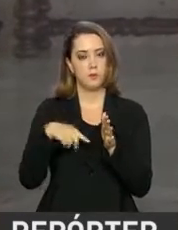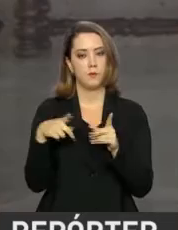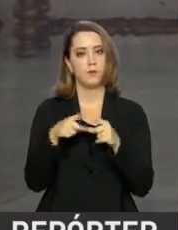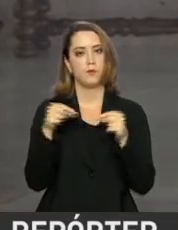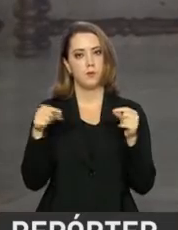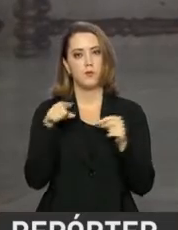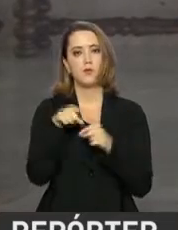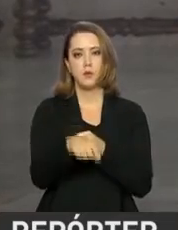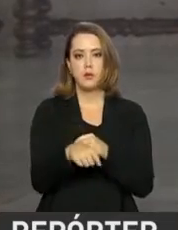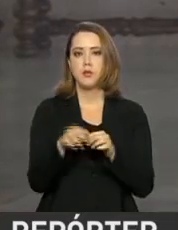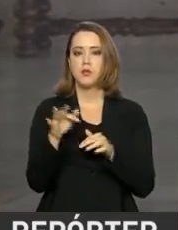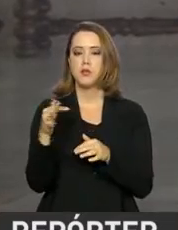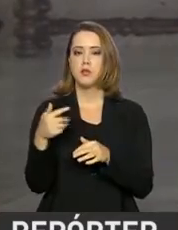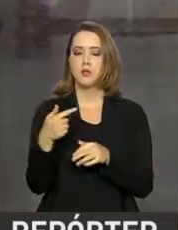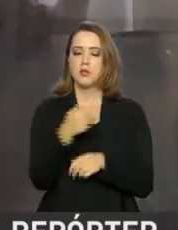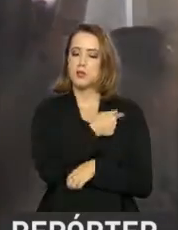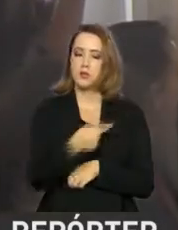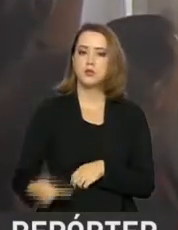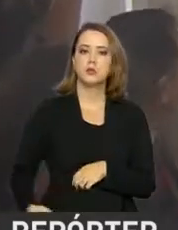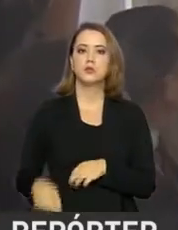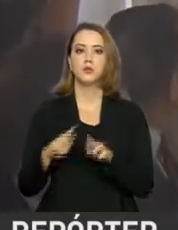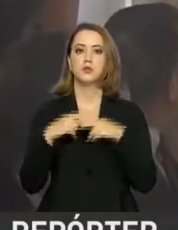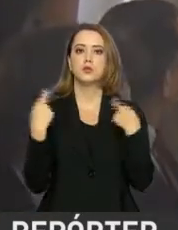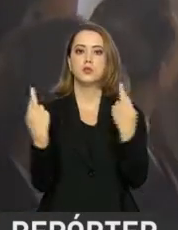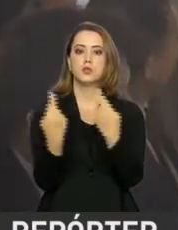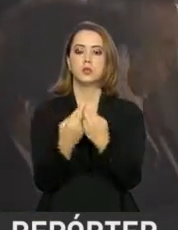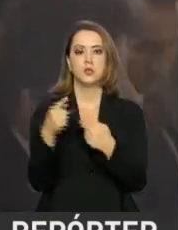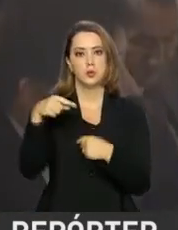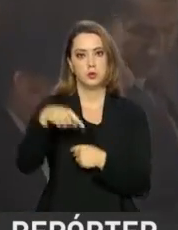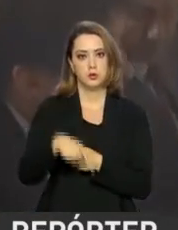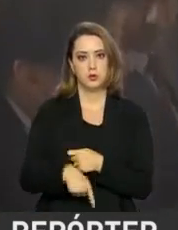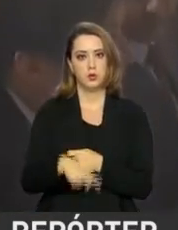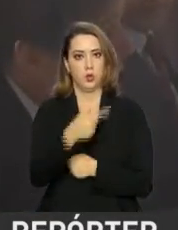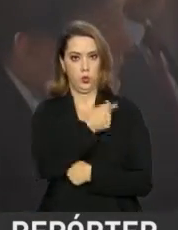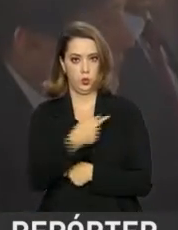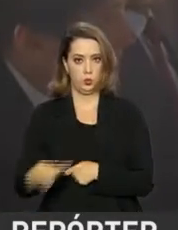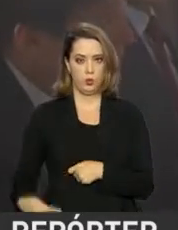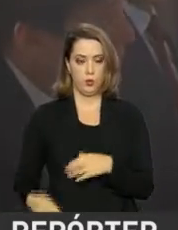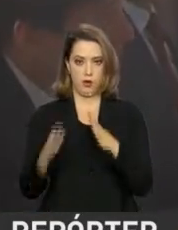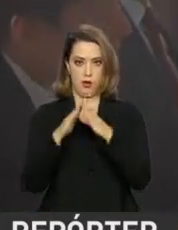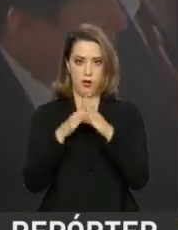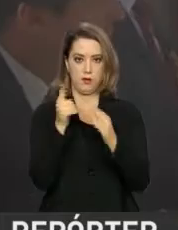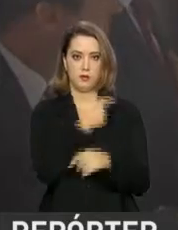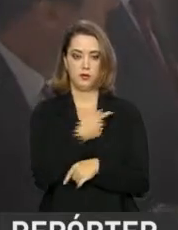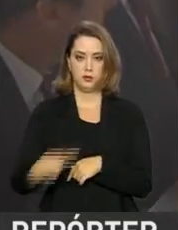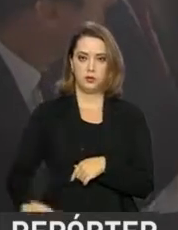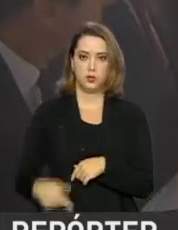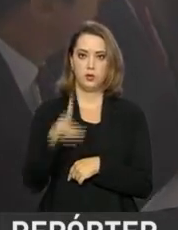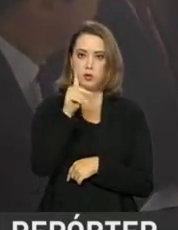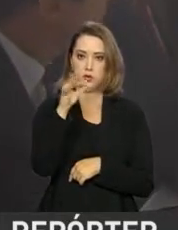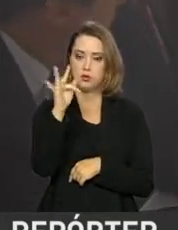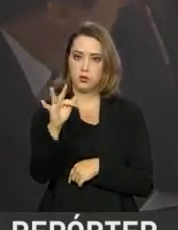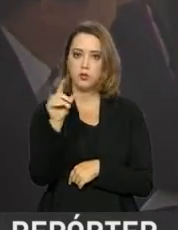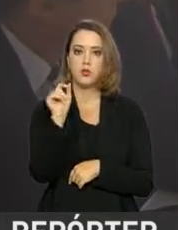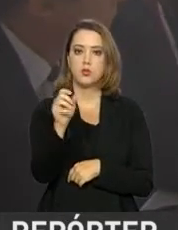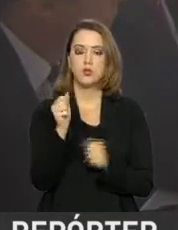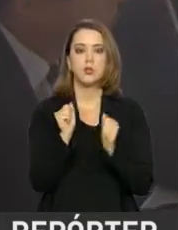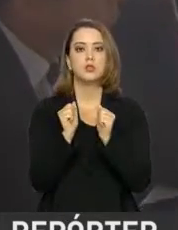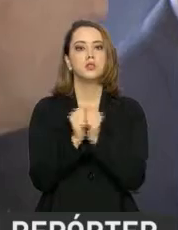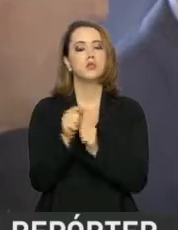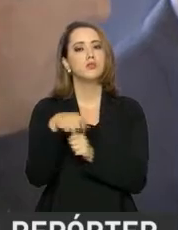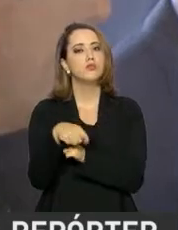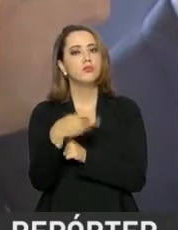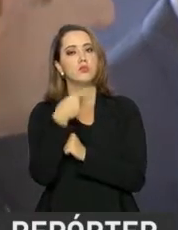governadores também se reuniram na residência oficial do governador do Distrito Federal, Rodrigo Hollenberg, para discutir uma